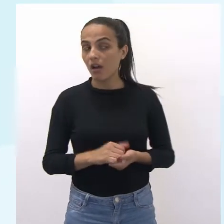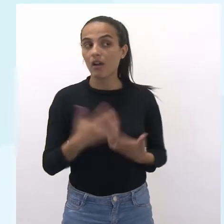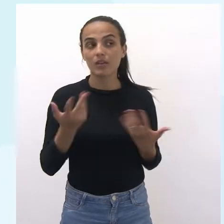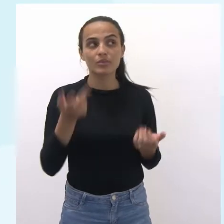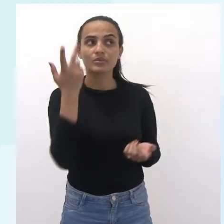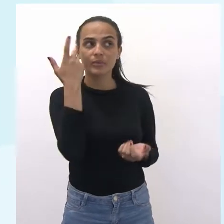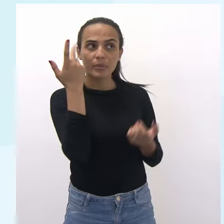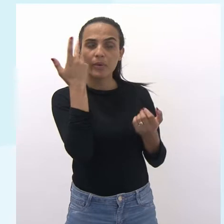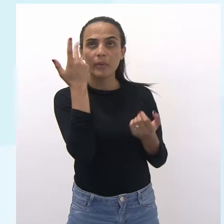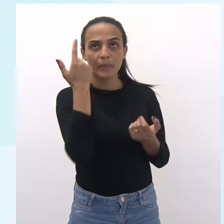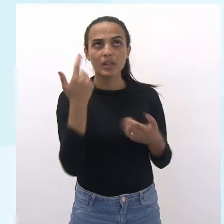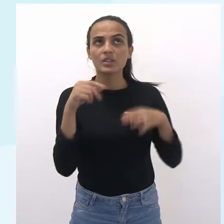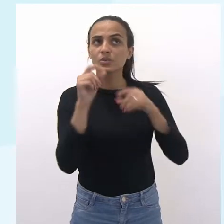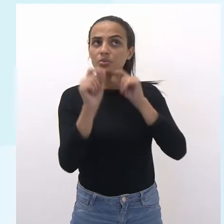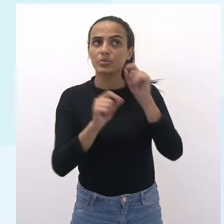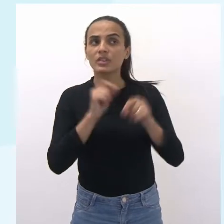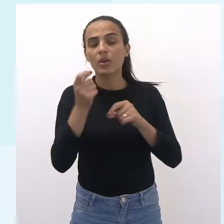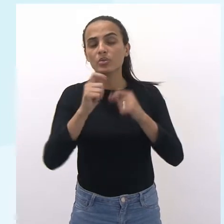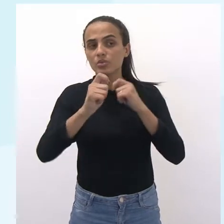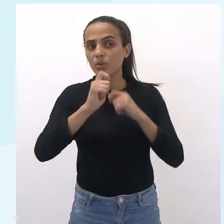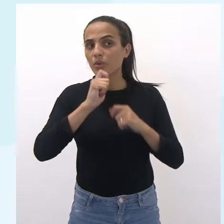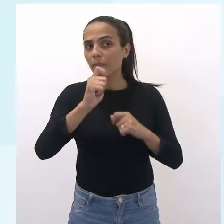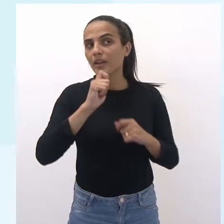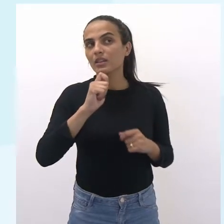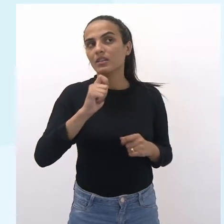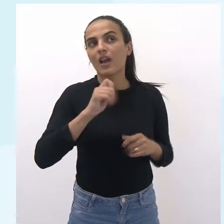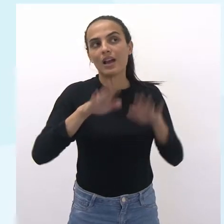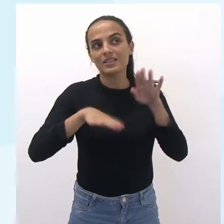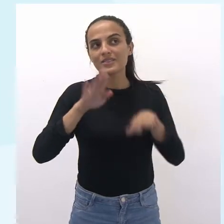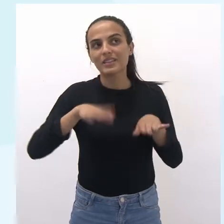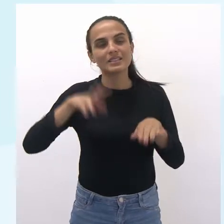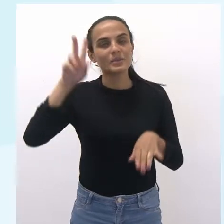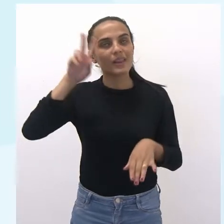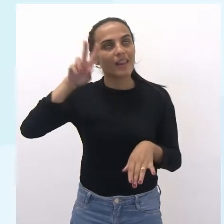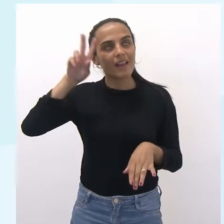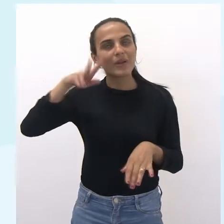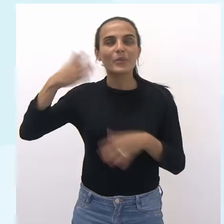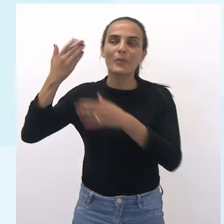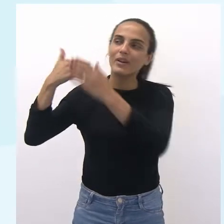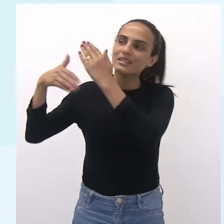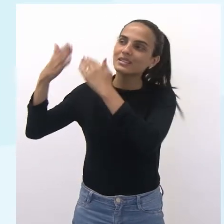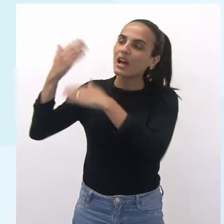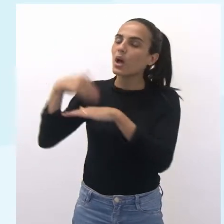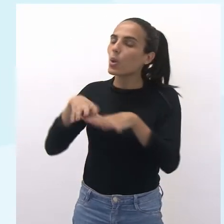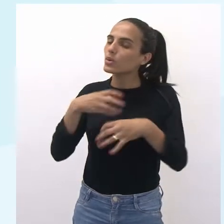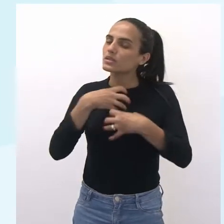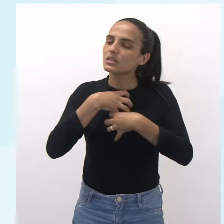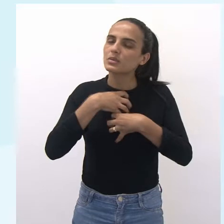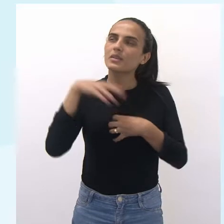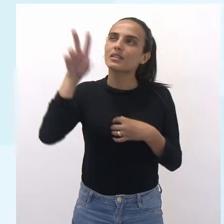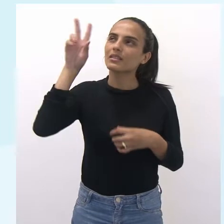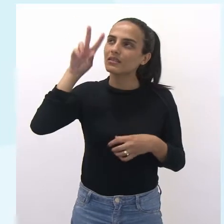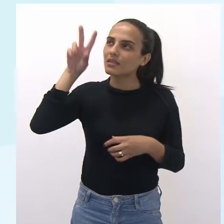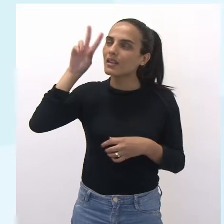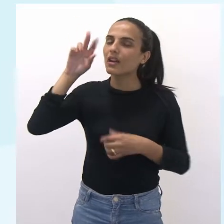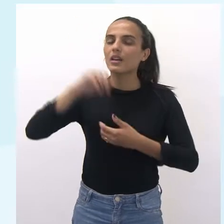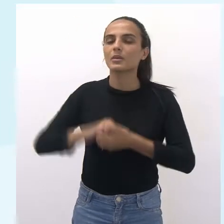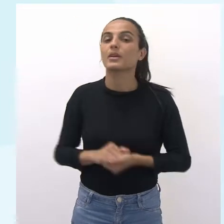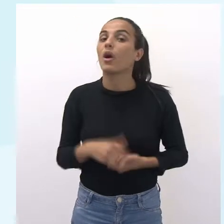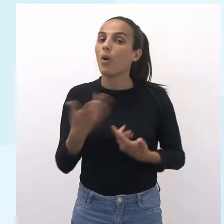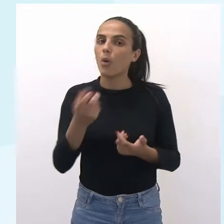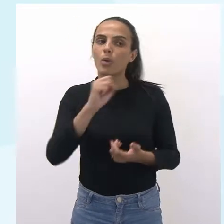os documentários que eu assisto sempre me traz alguma memória, alguma sensação, às vezes que está relacionado com questões mais